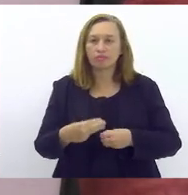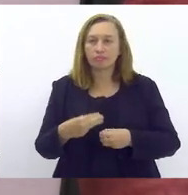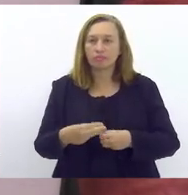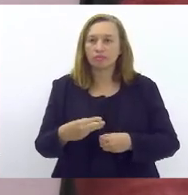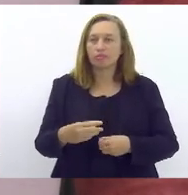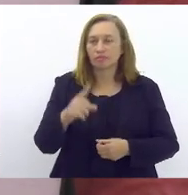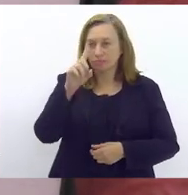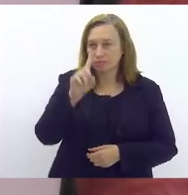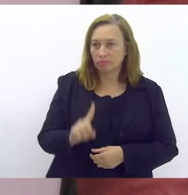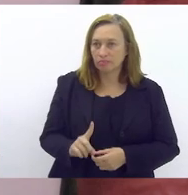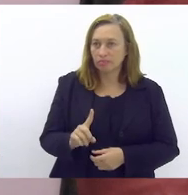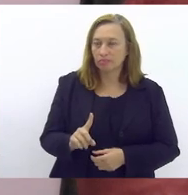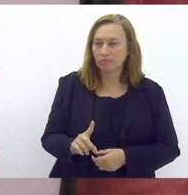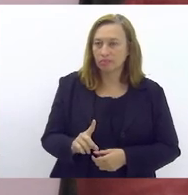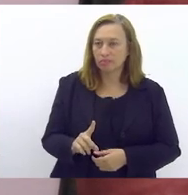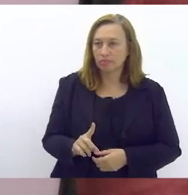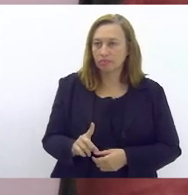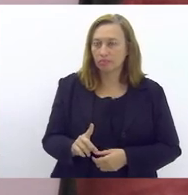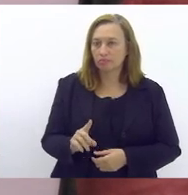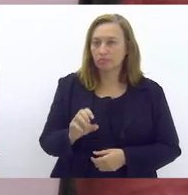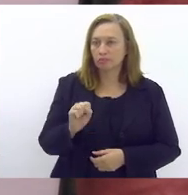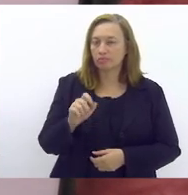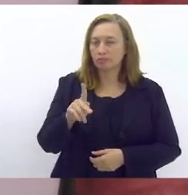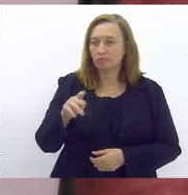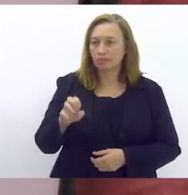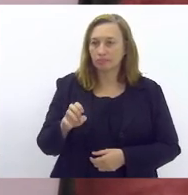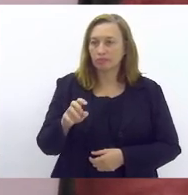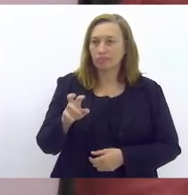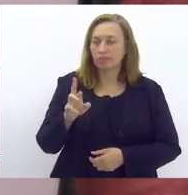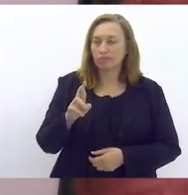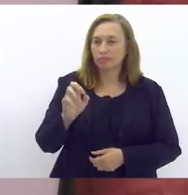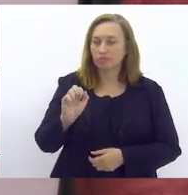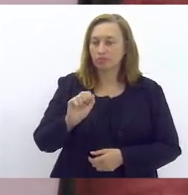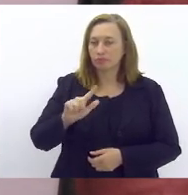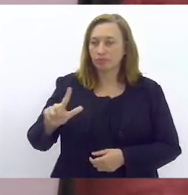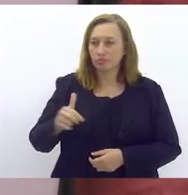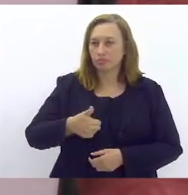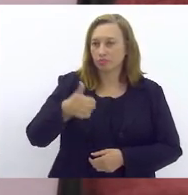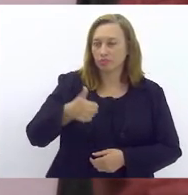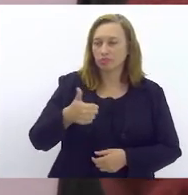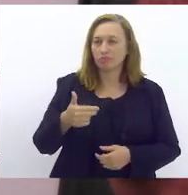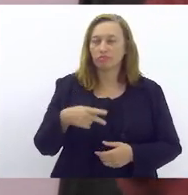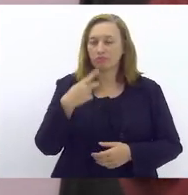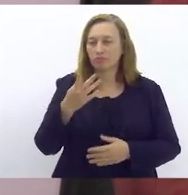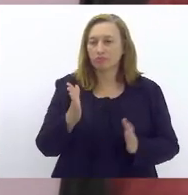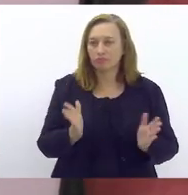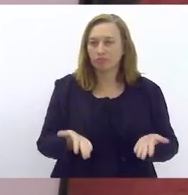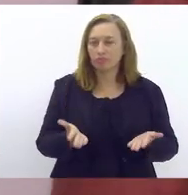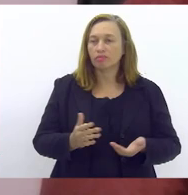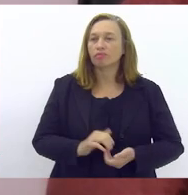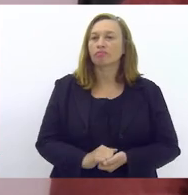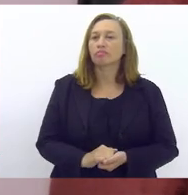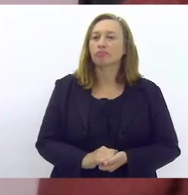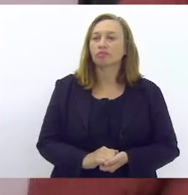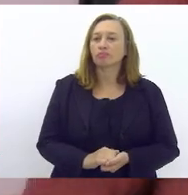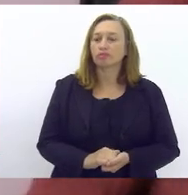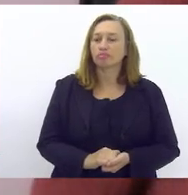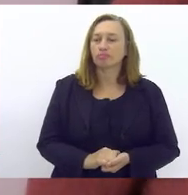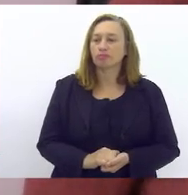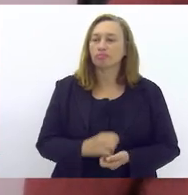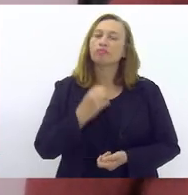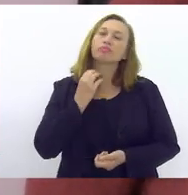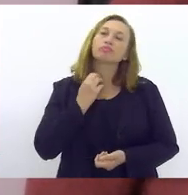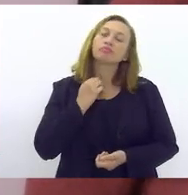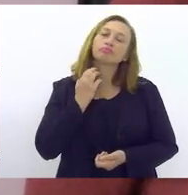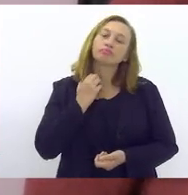CEP Regional 1. E quero passar a palavra agora para... A